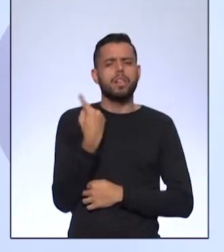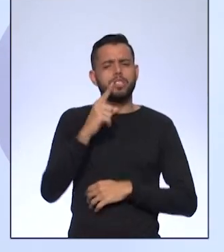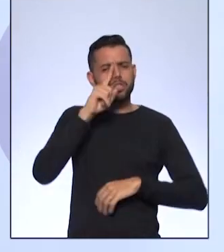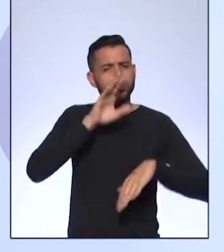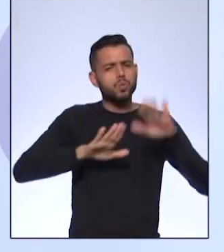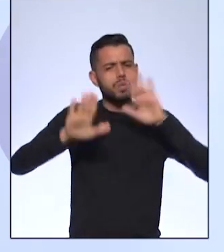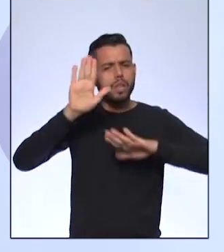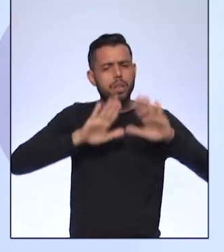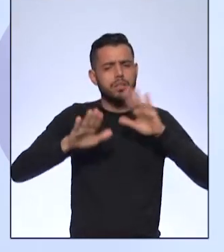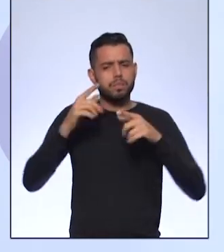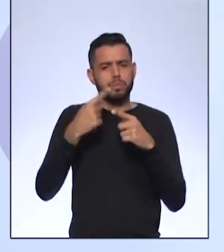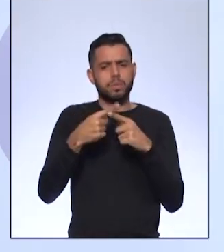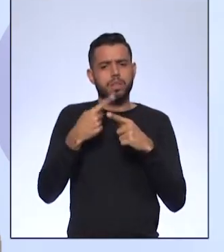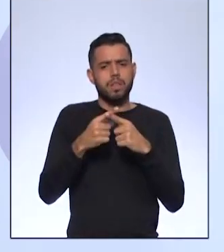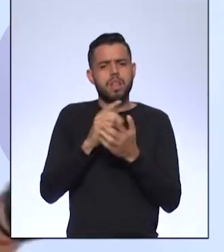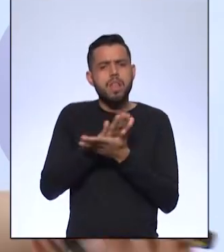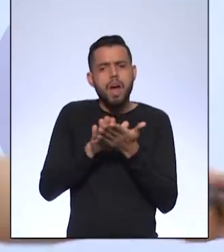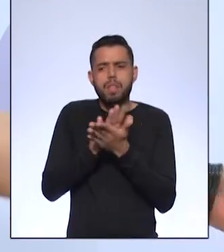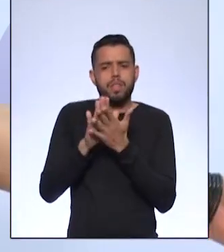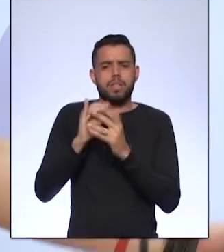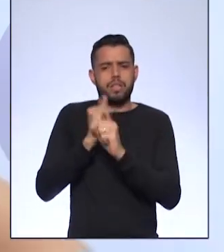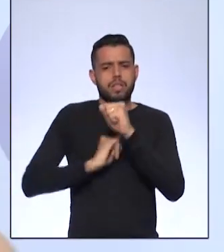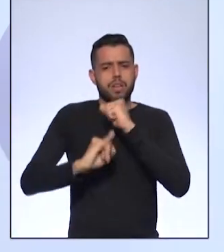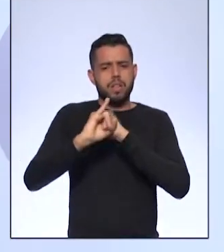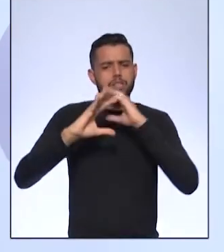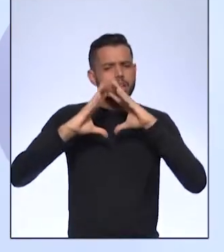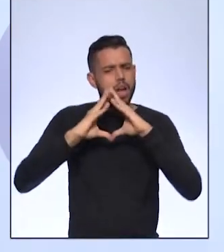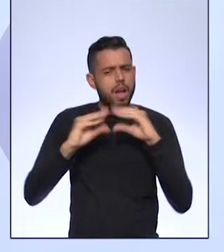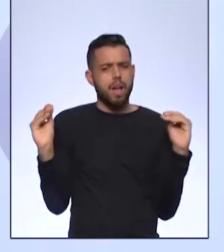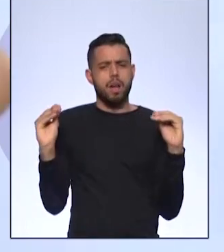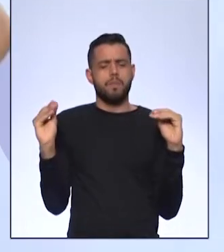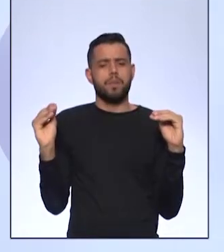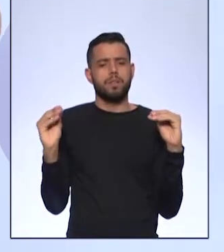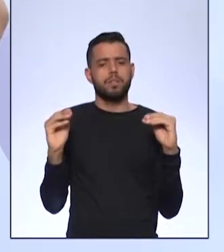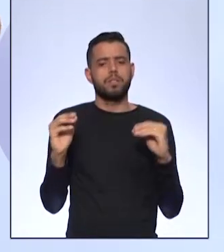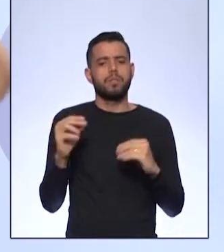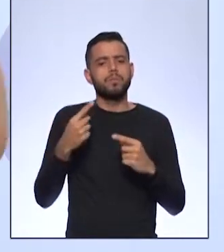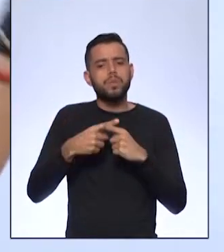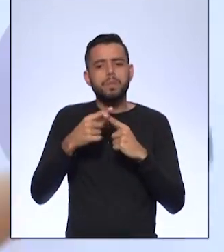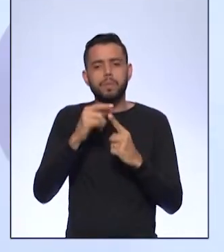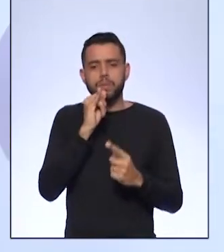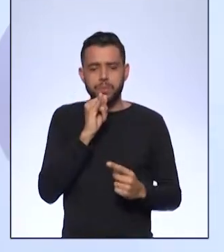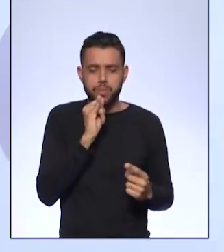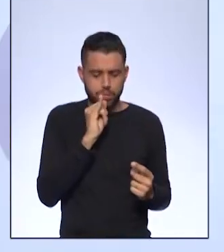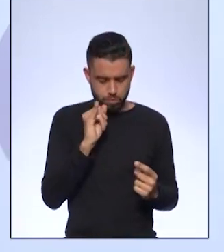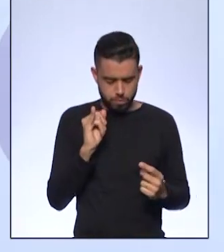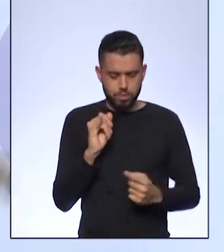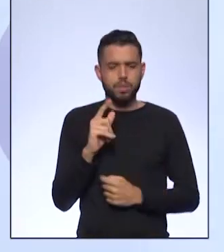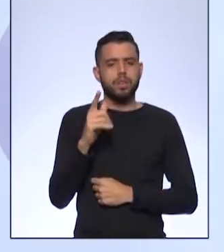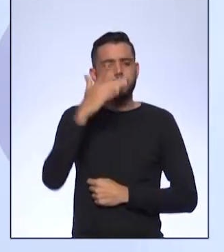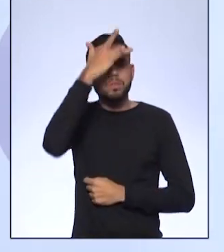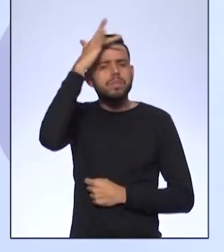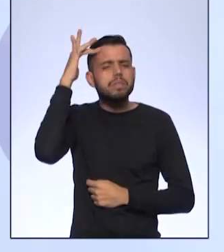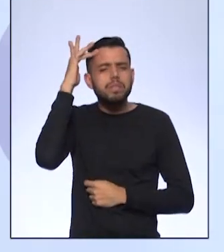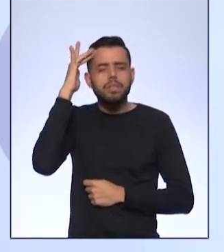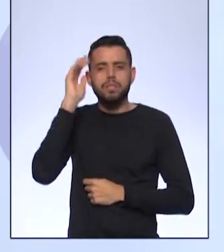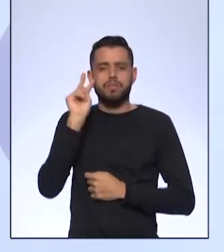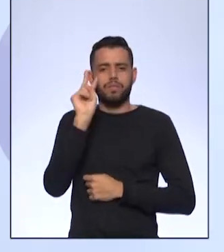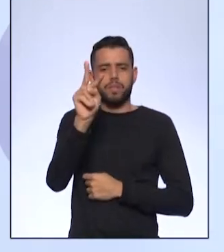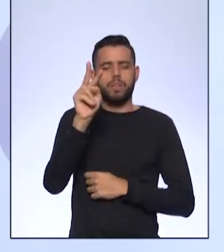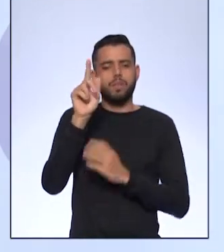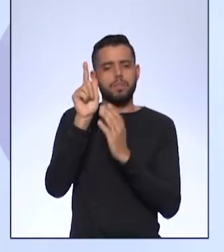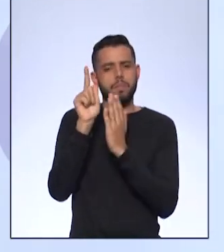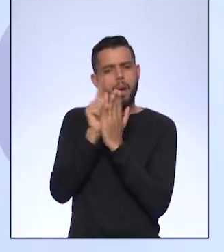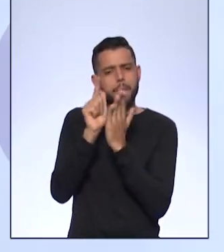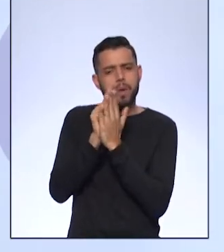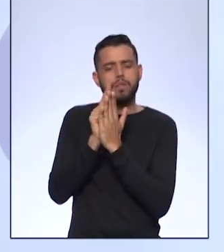porque nada apaga na internet. Não é igual um pedaço de papel que você deixa na gaveta, quando você chega, tá todo cheio de furado, amarelo, não dá para ler mais nada. A internet